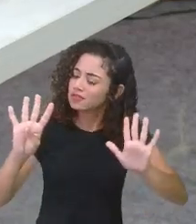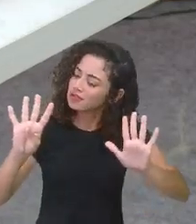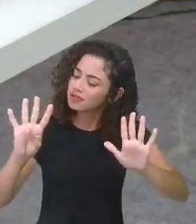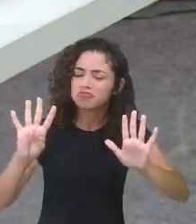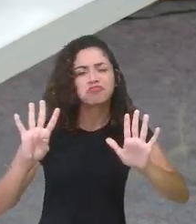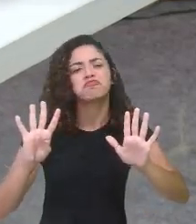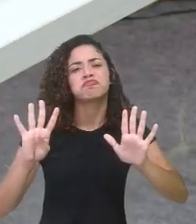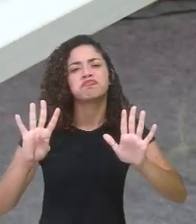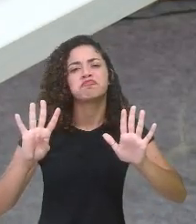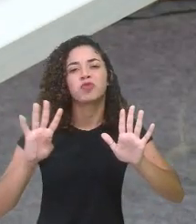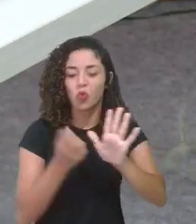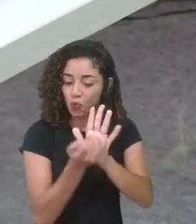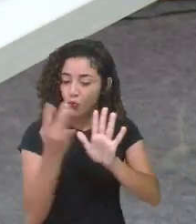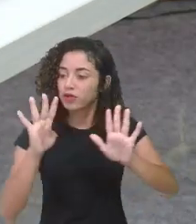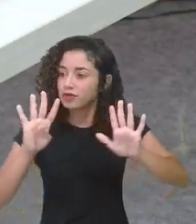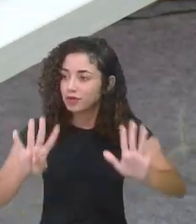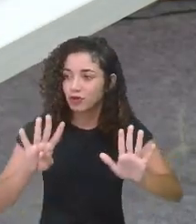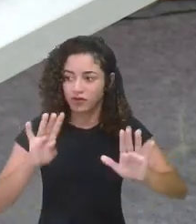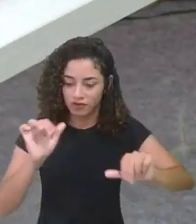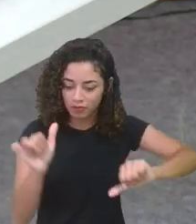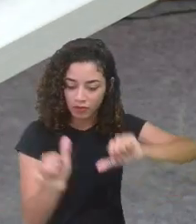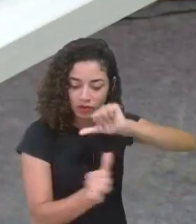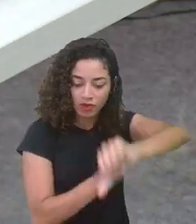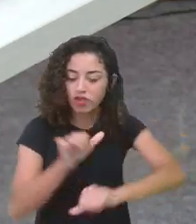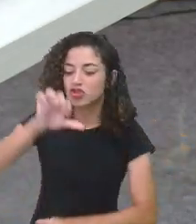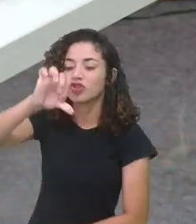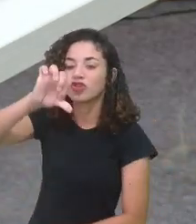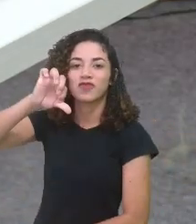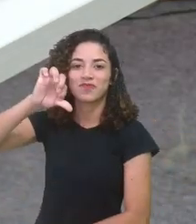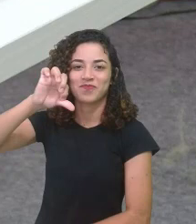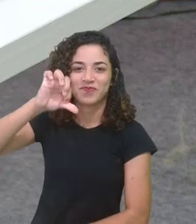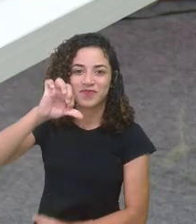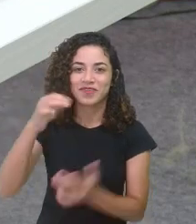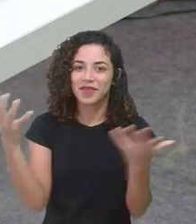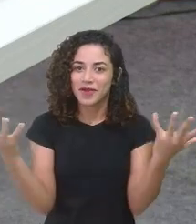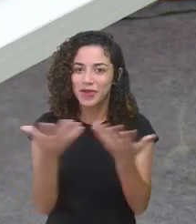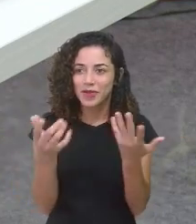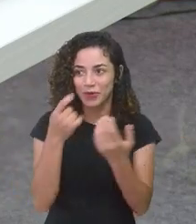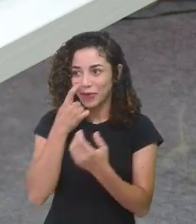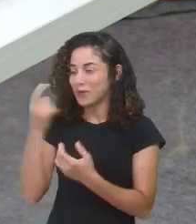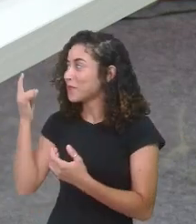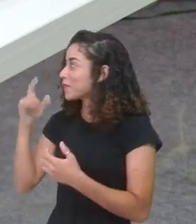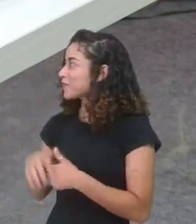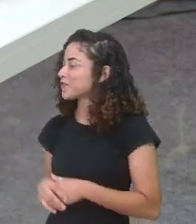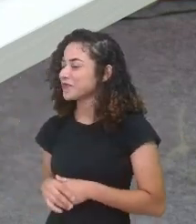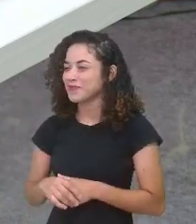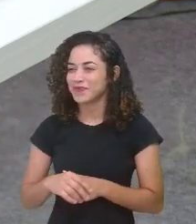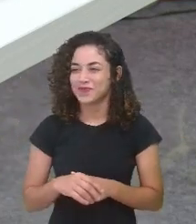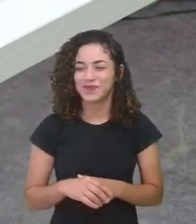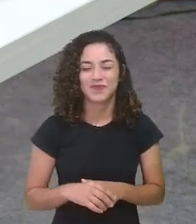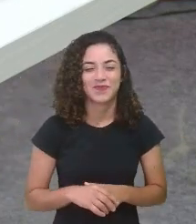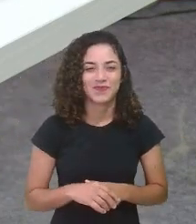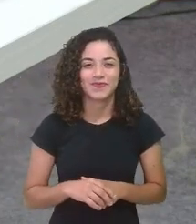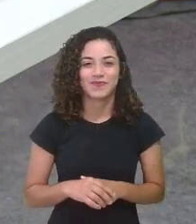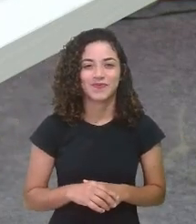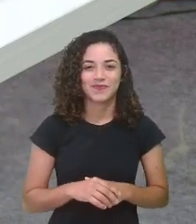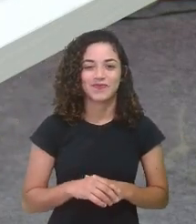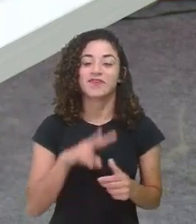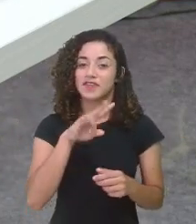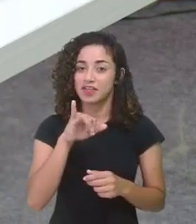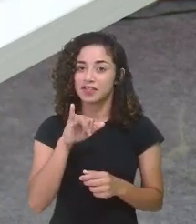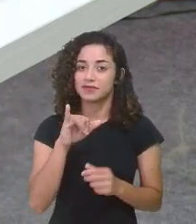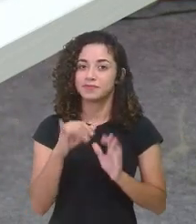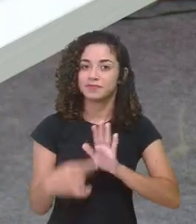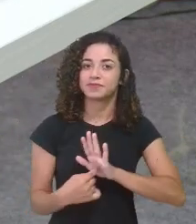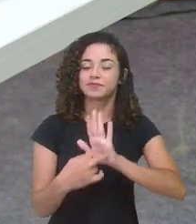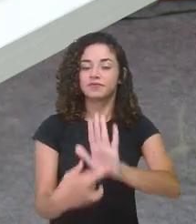sua quantidade. Está aqui, ó, número 9. Vou pegar agora uns pompons laranjas, né? Bem colorido, para representar.